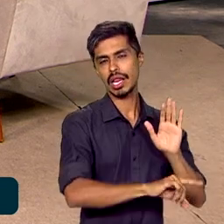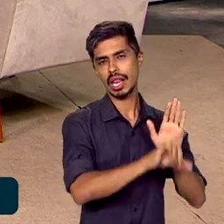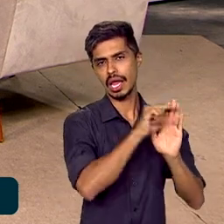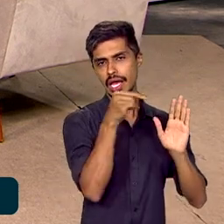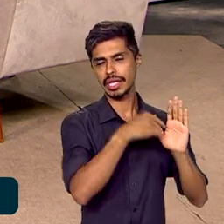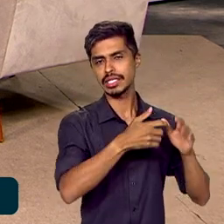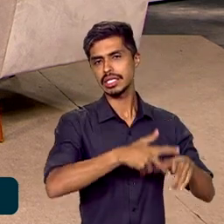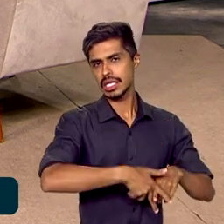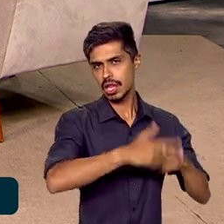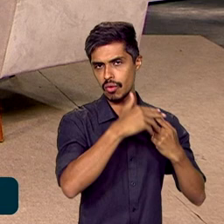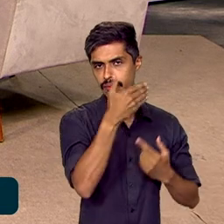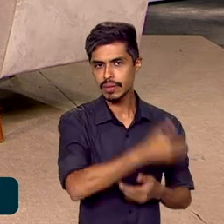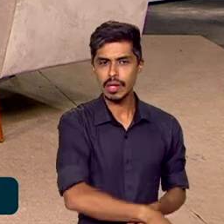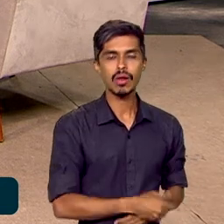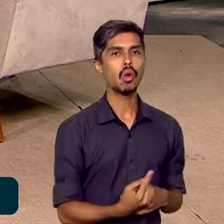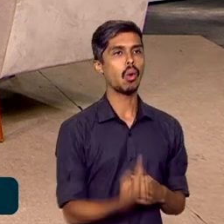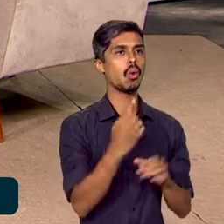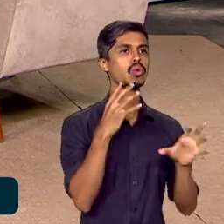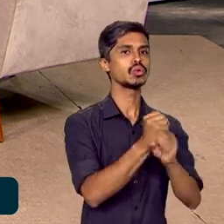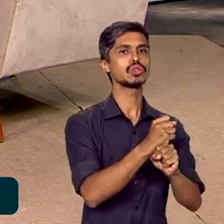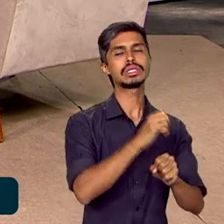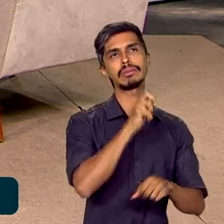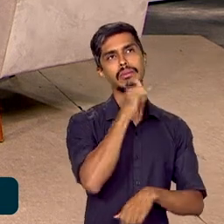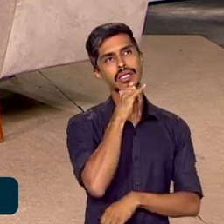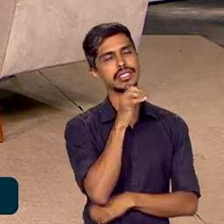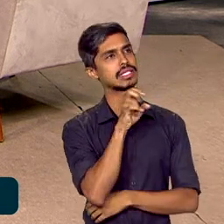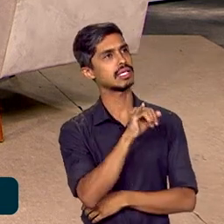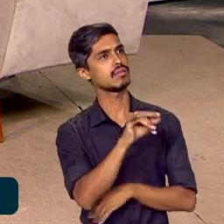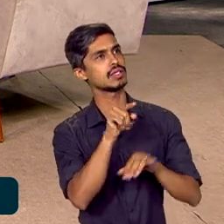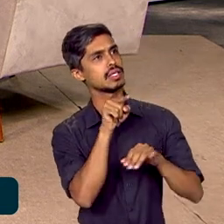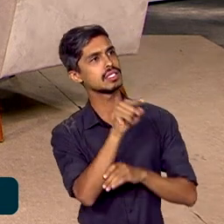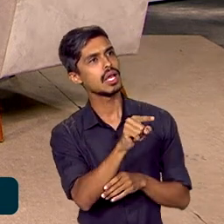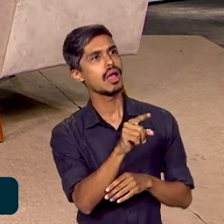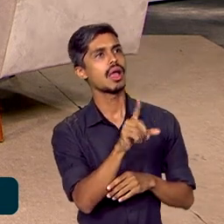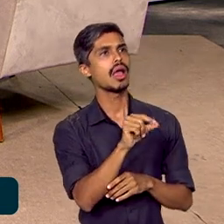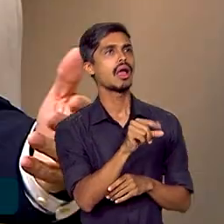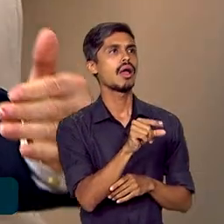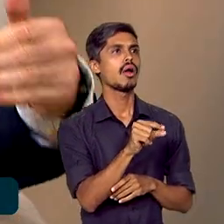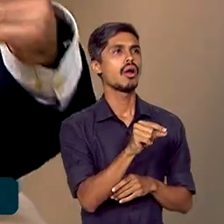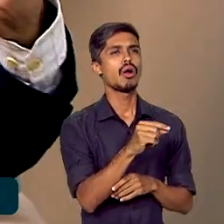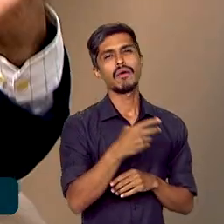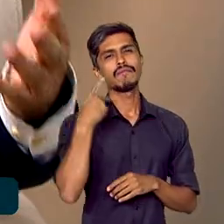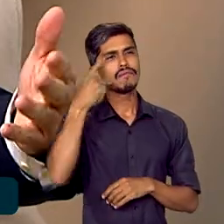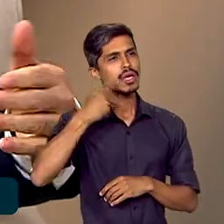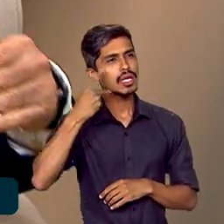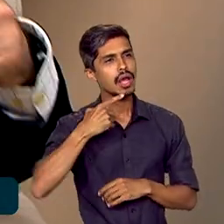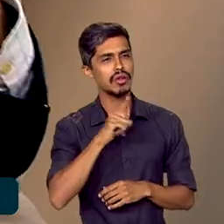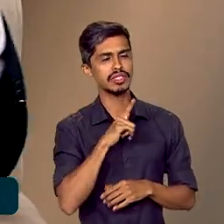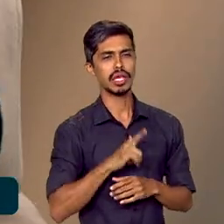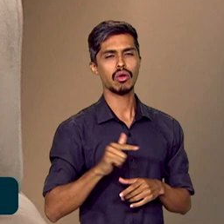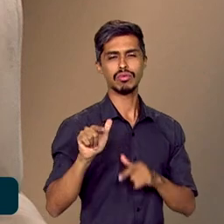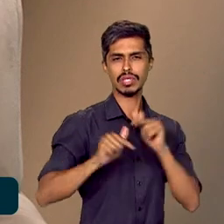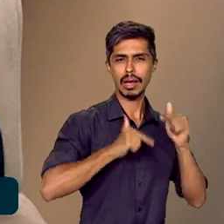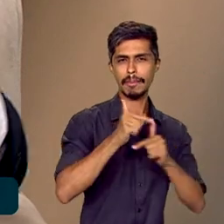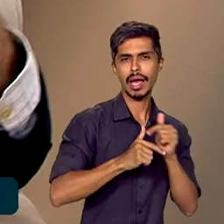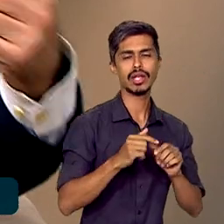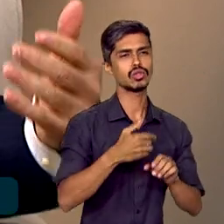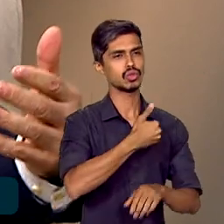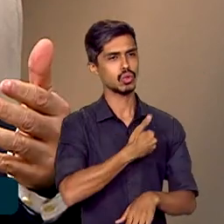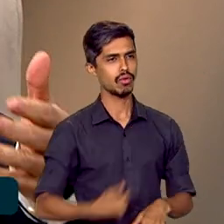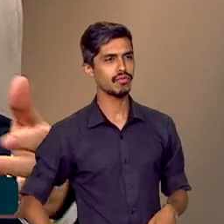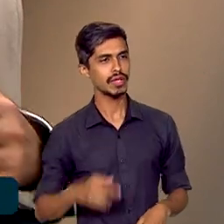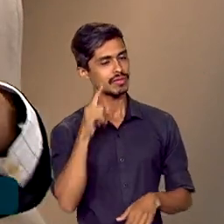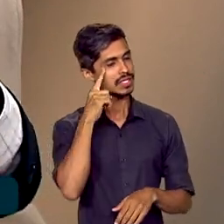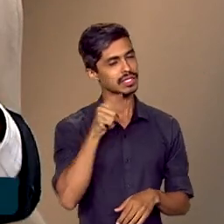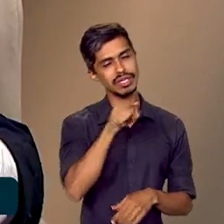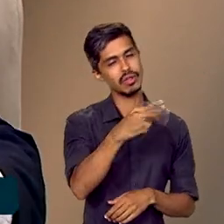Um conjunto deles, um deles, por exemplo, se você é um vereador, tem um cargo público, um empresário, você